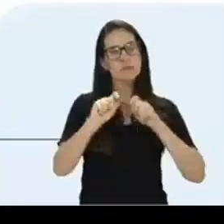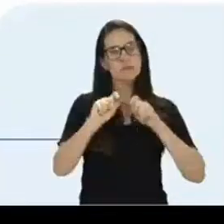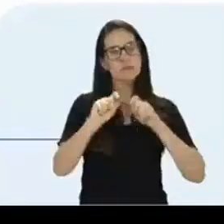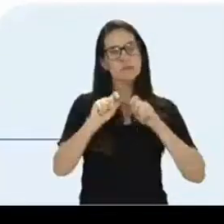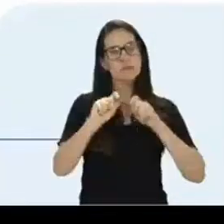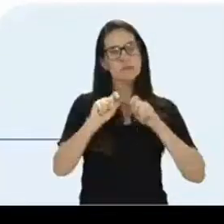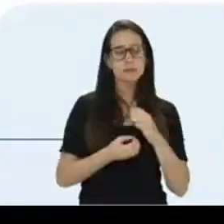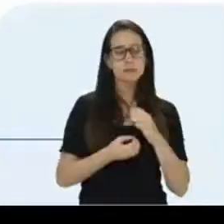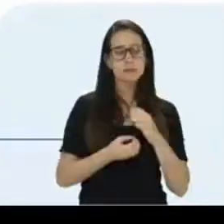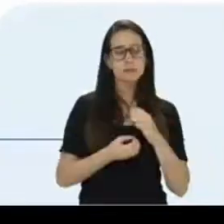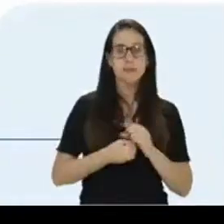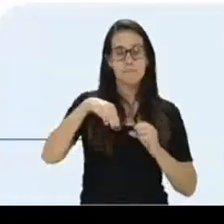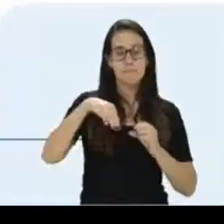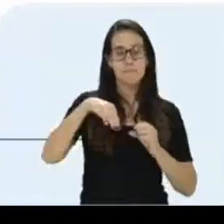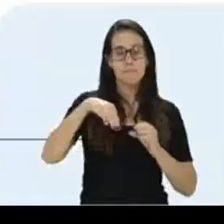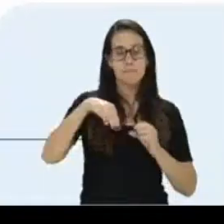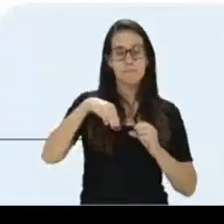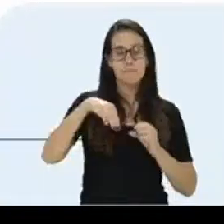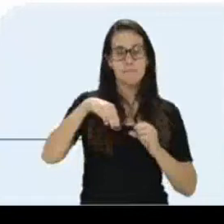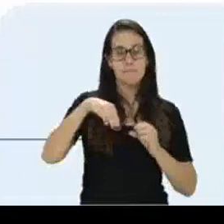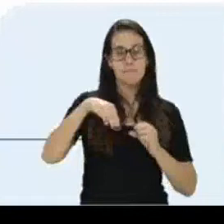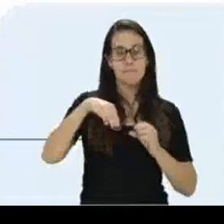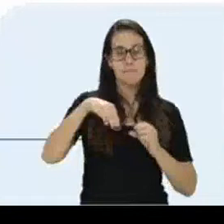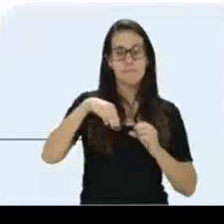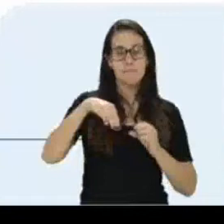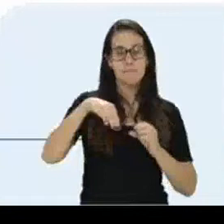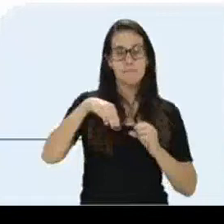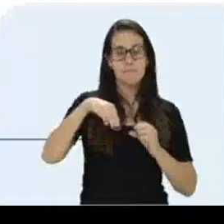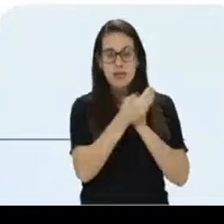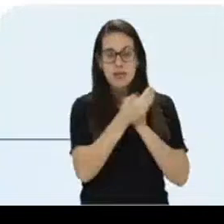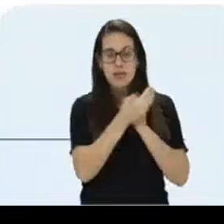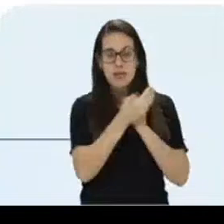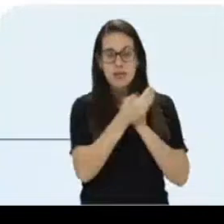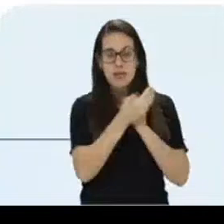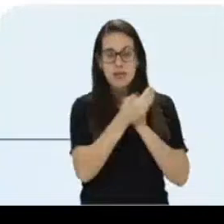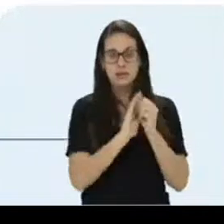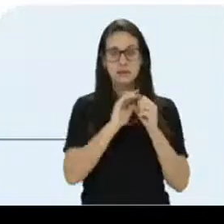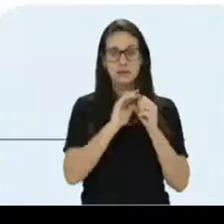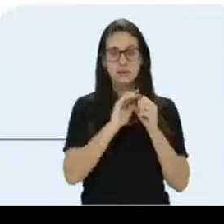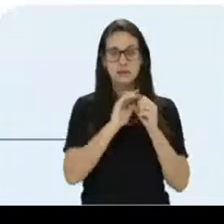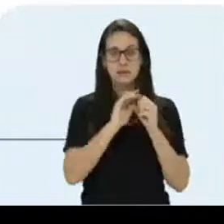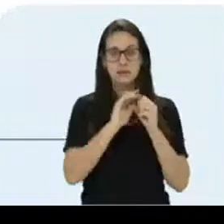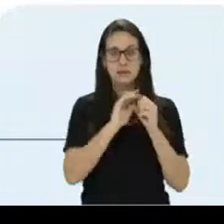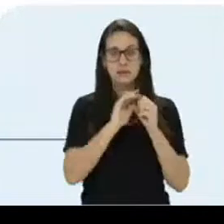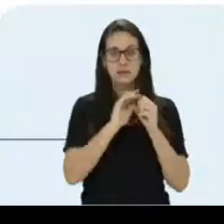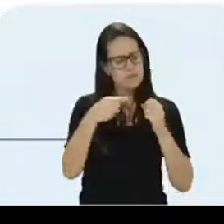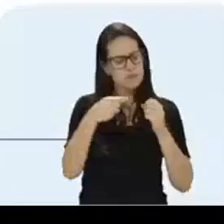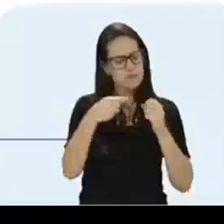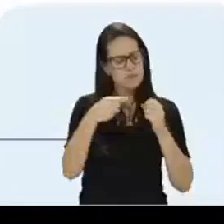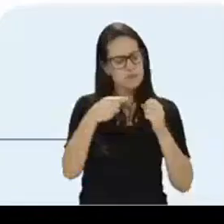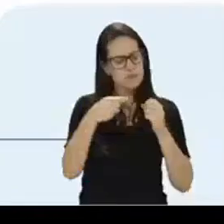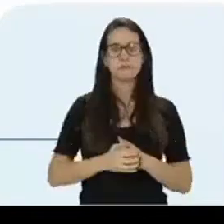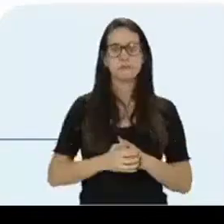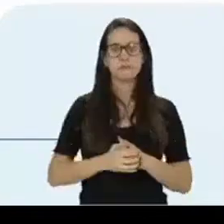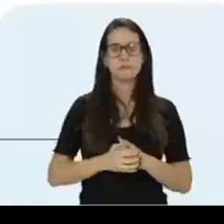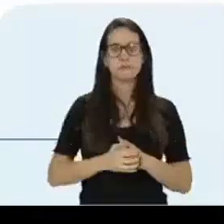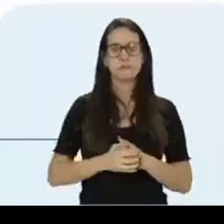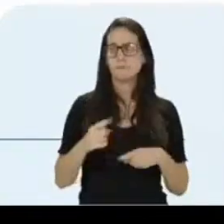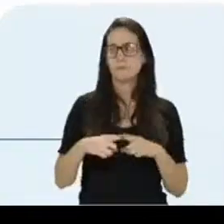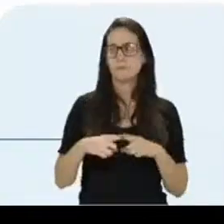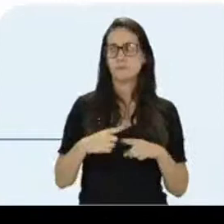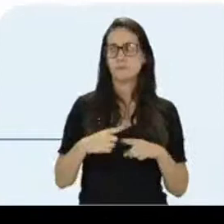bicamada, a membrana plasmática desempenhe a sua função de permeabilidade seletiva, porque